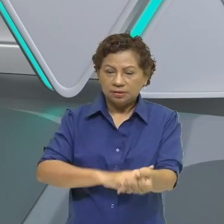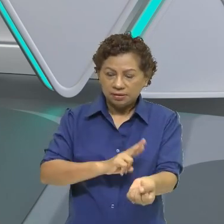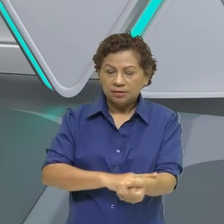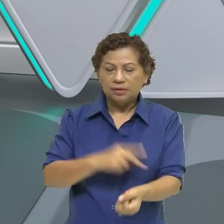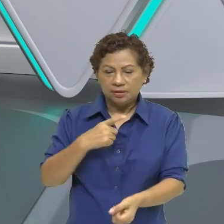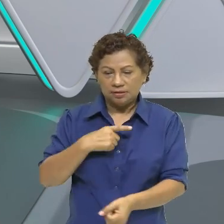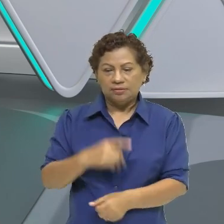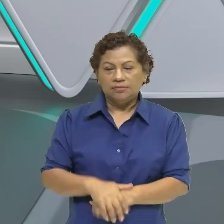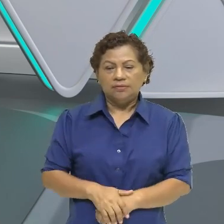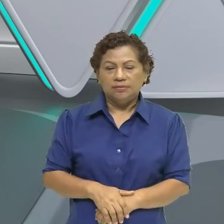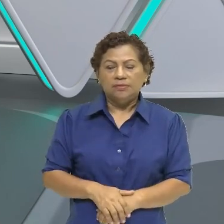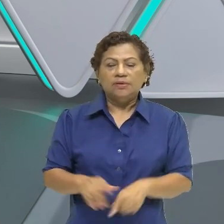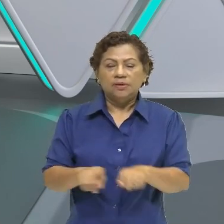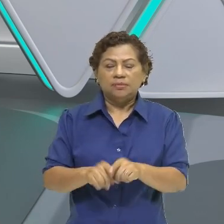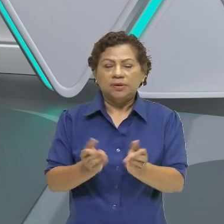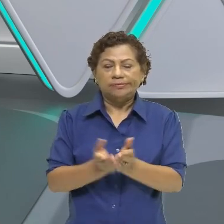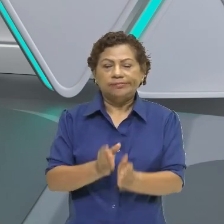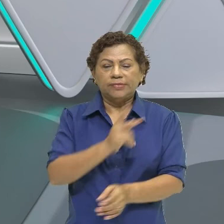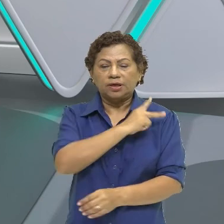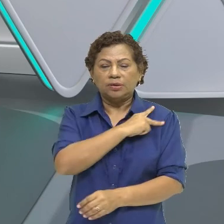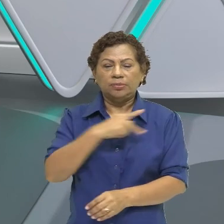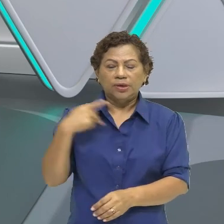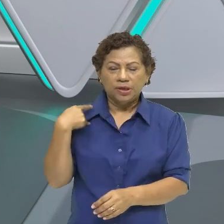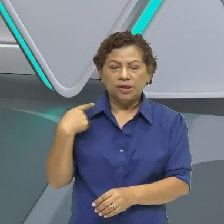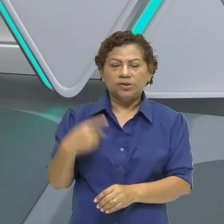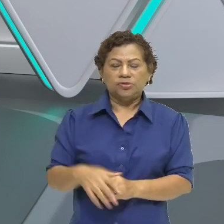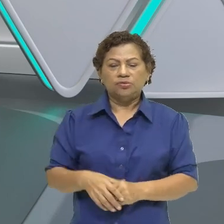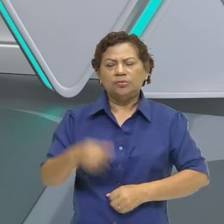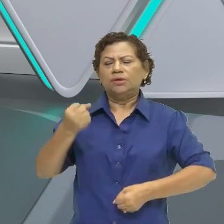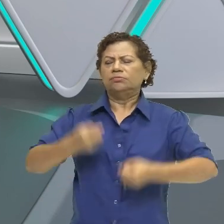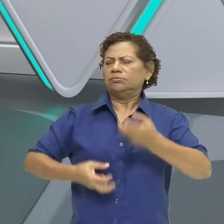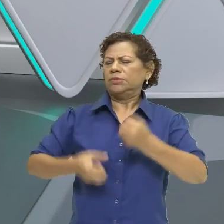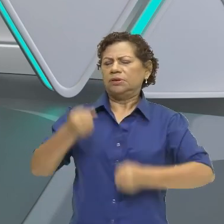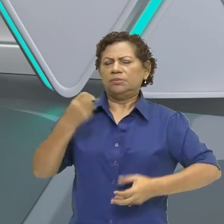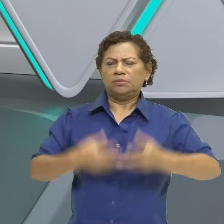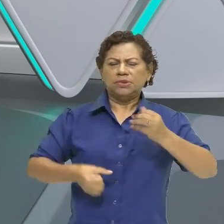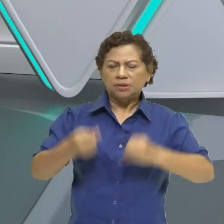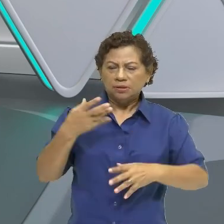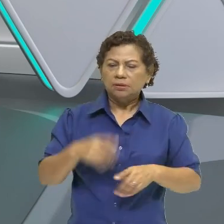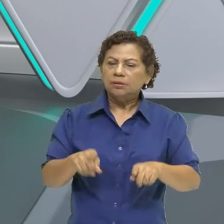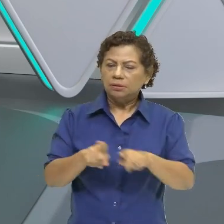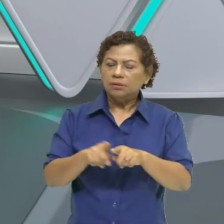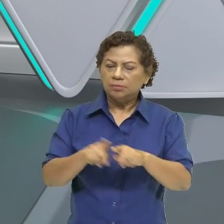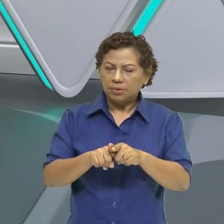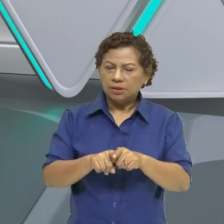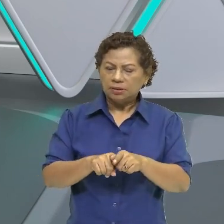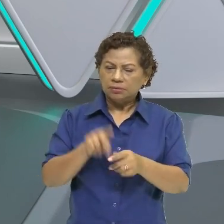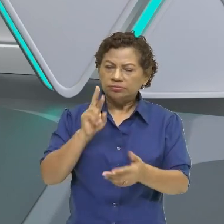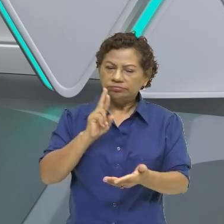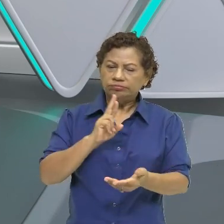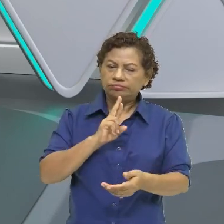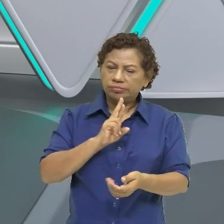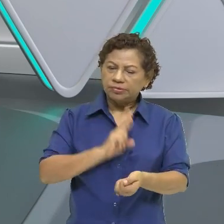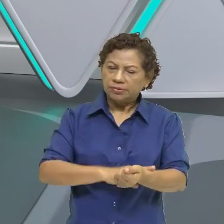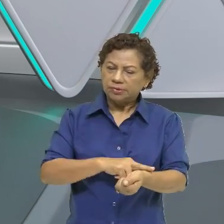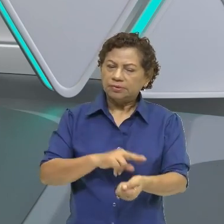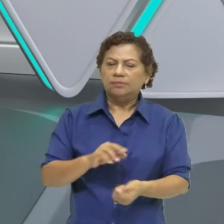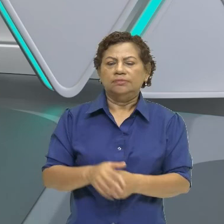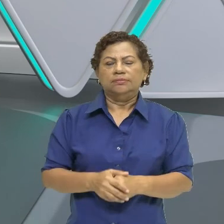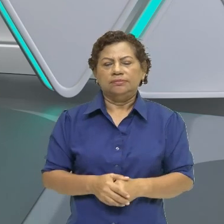frente, no momento que você fala amém, no momento que você diz, ali é ritual. Celebrar um aniversário é um